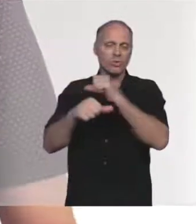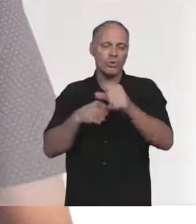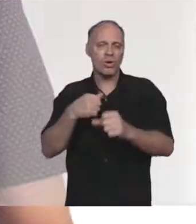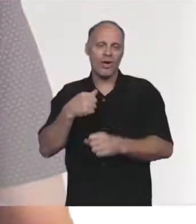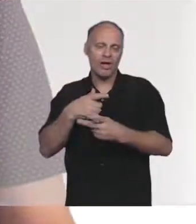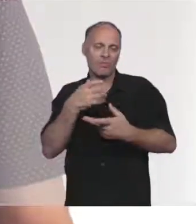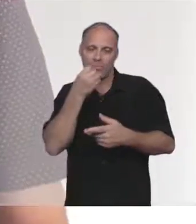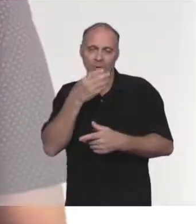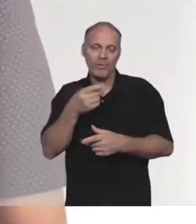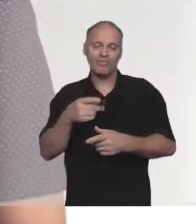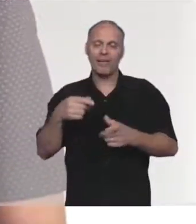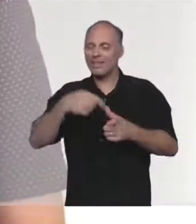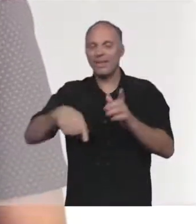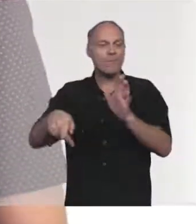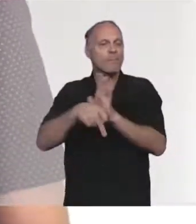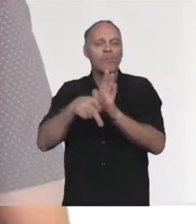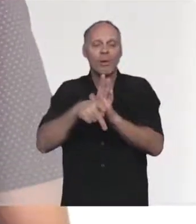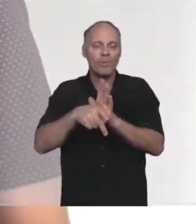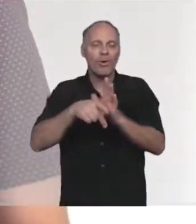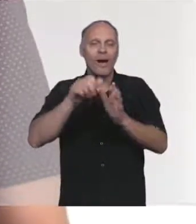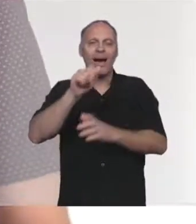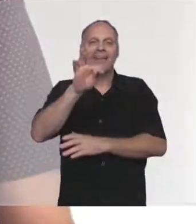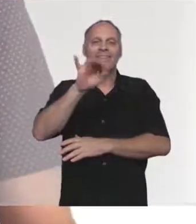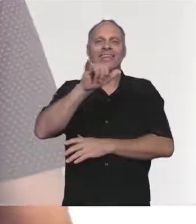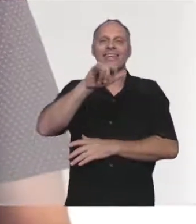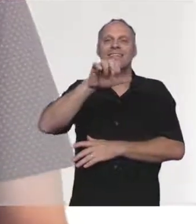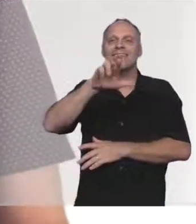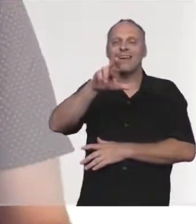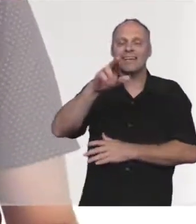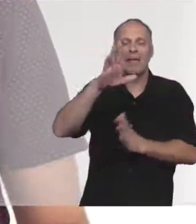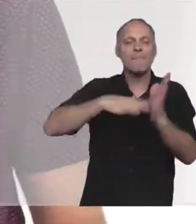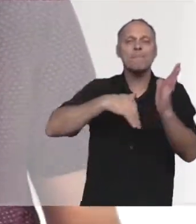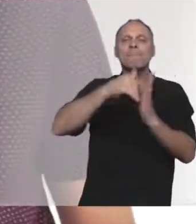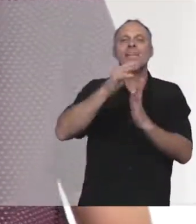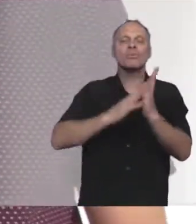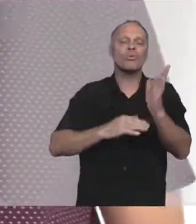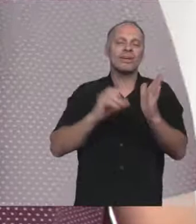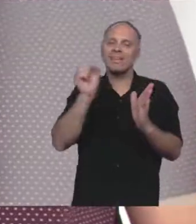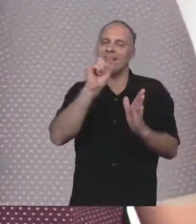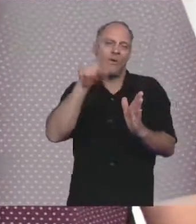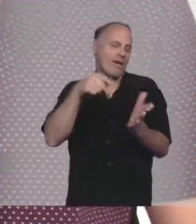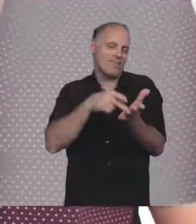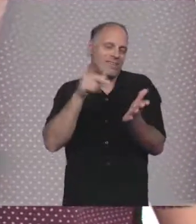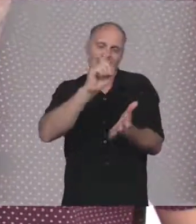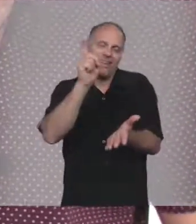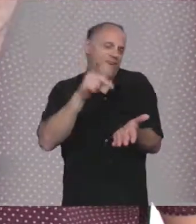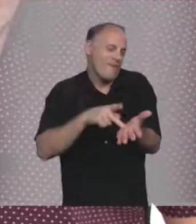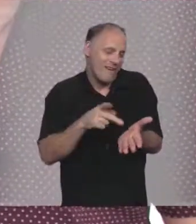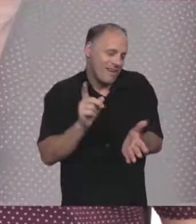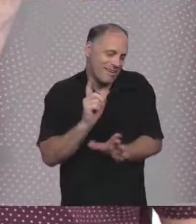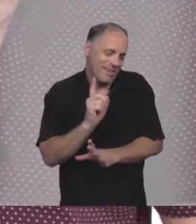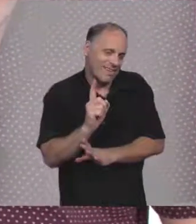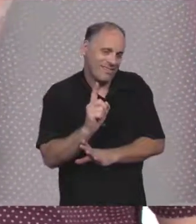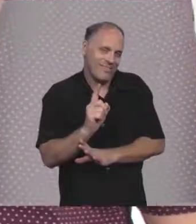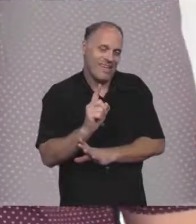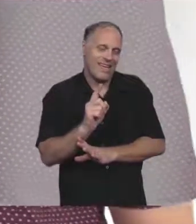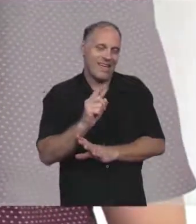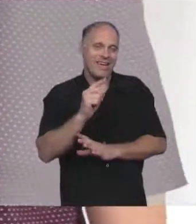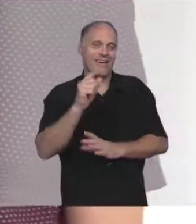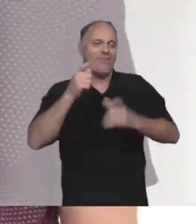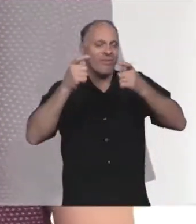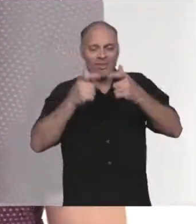se tornou quase um ateliê de pintura, né? Que não é, na verdade. É